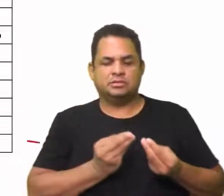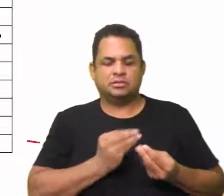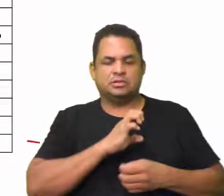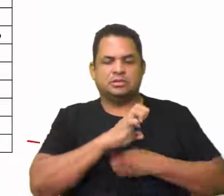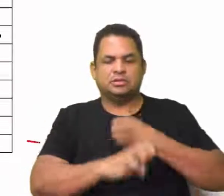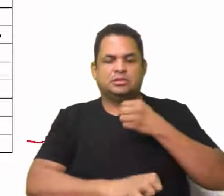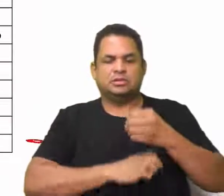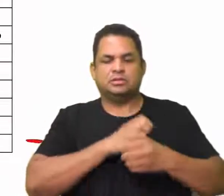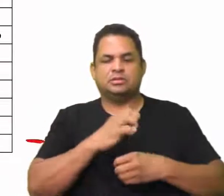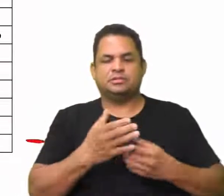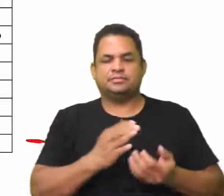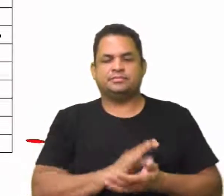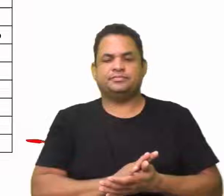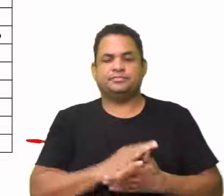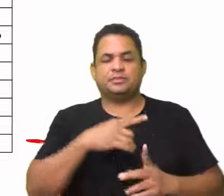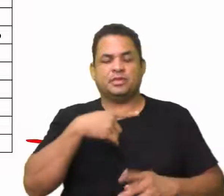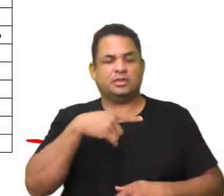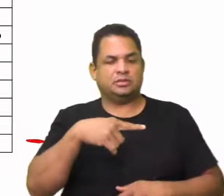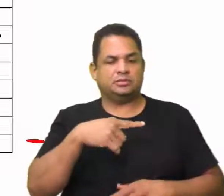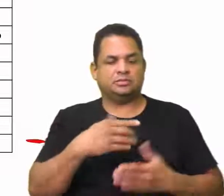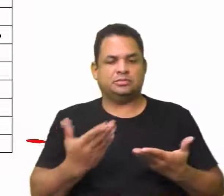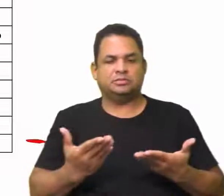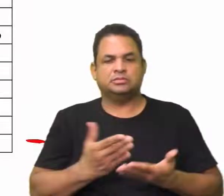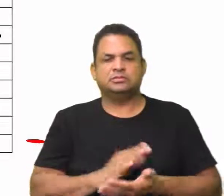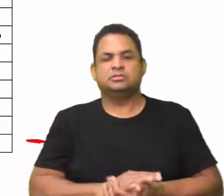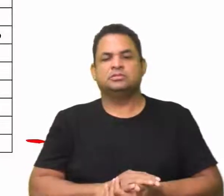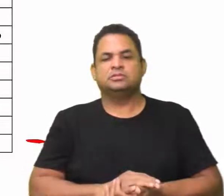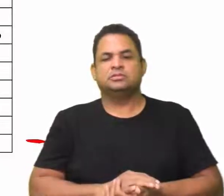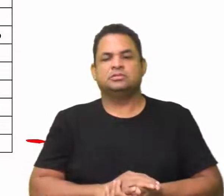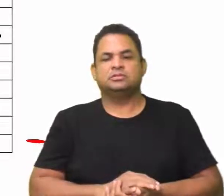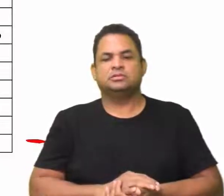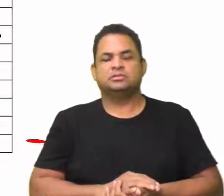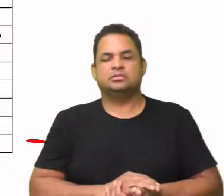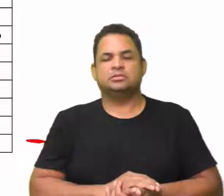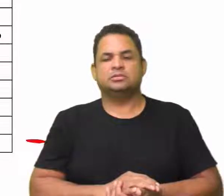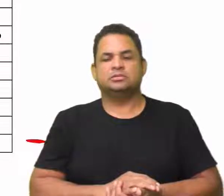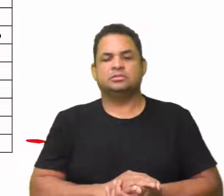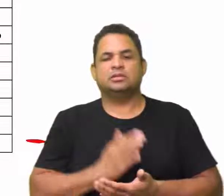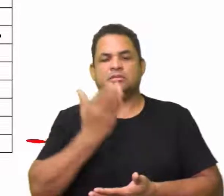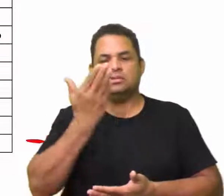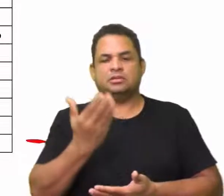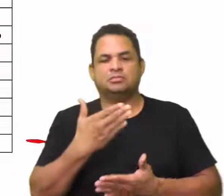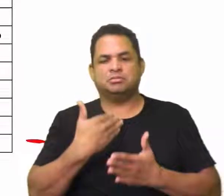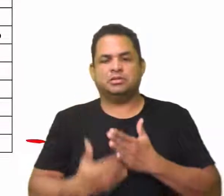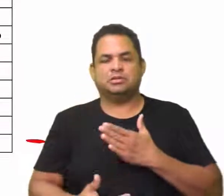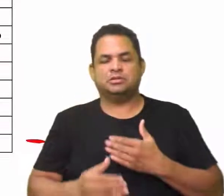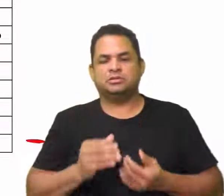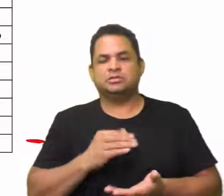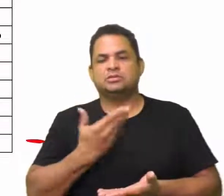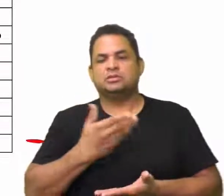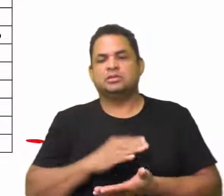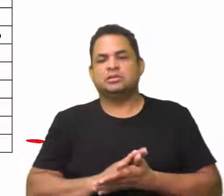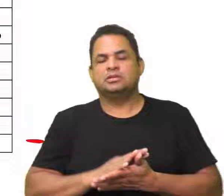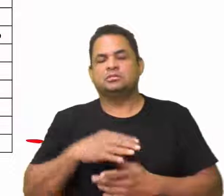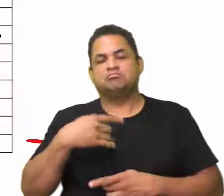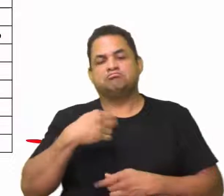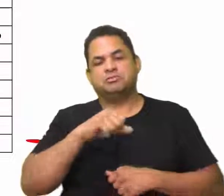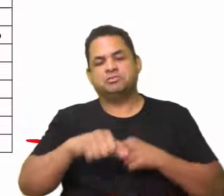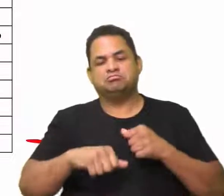ele recebe, negativo. Como aqui perde, fica